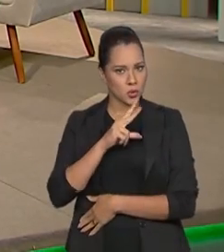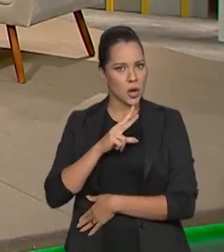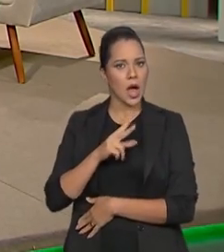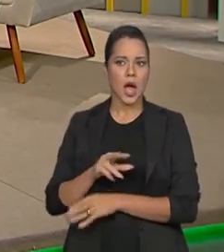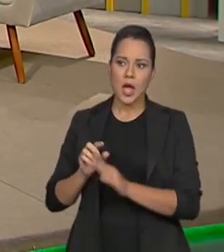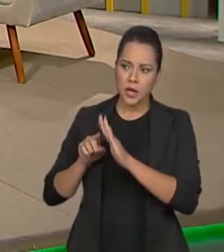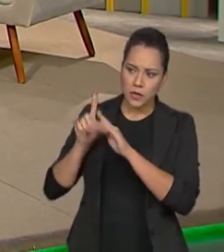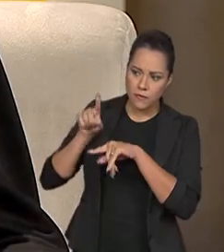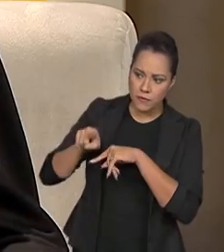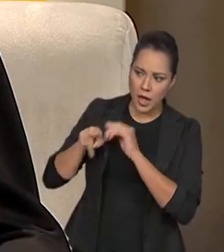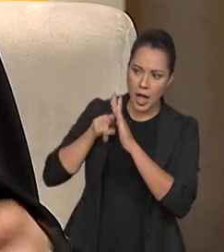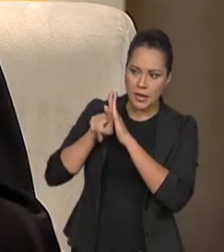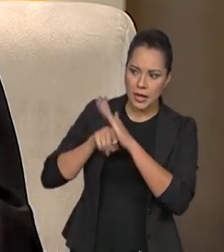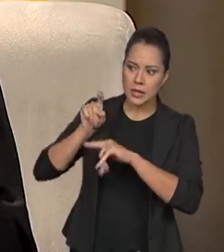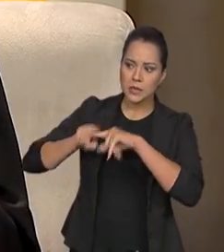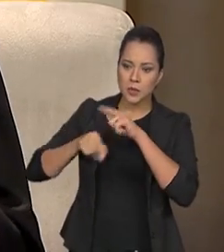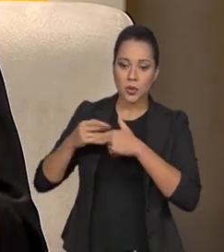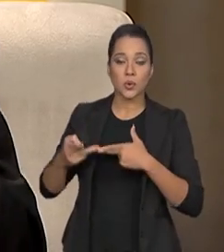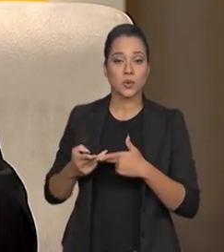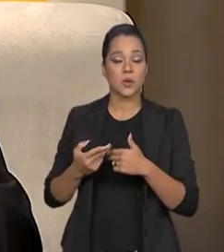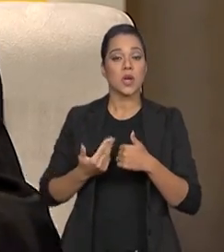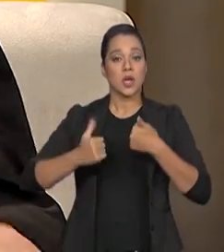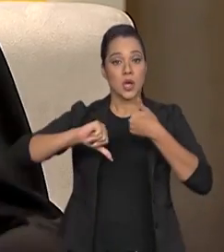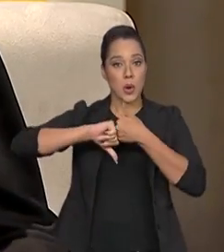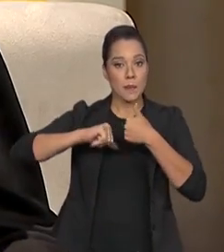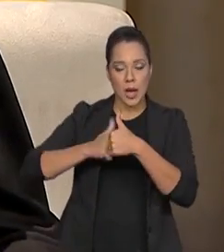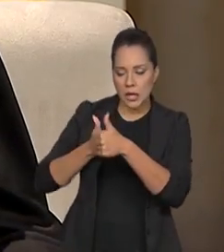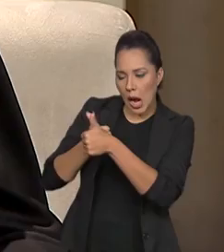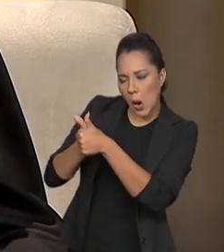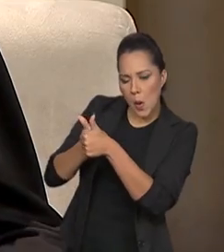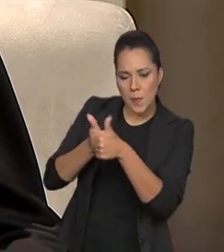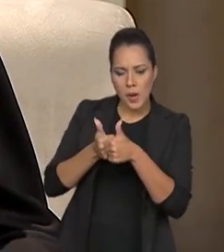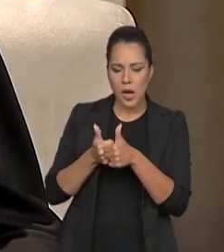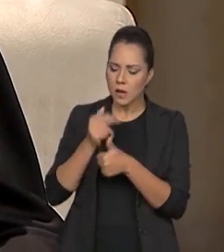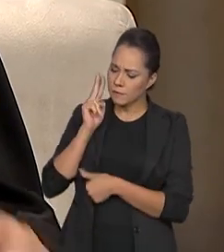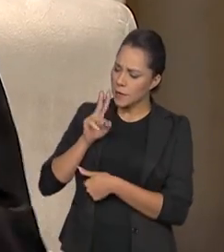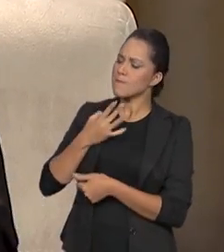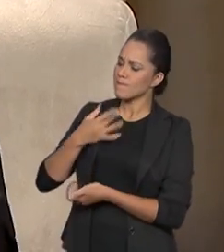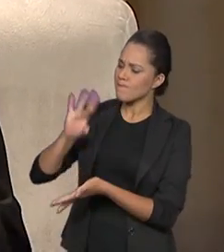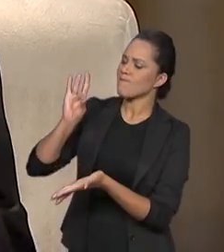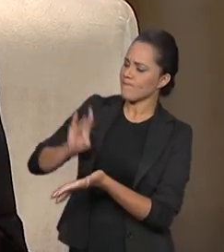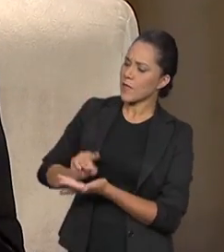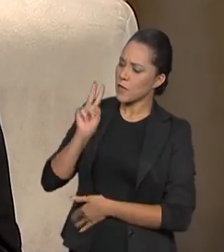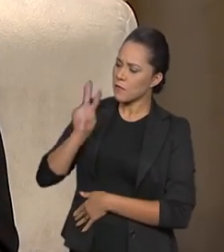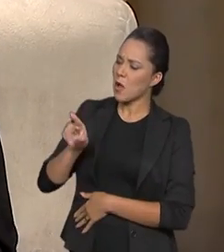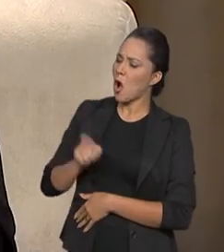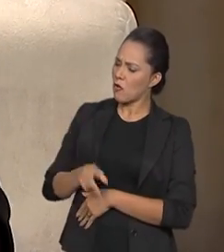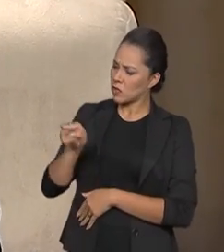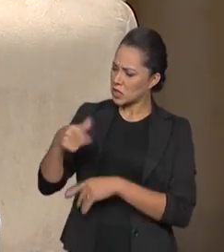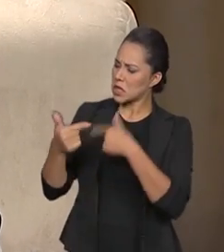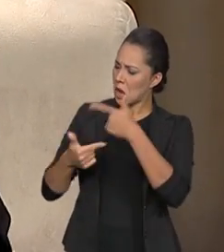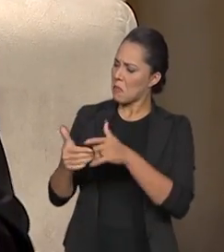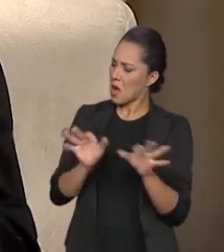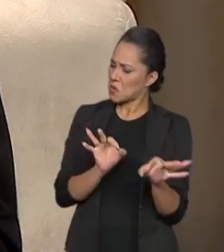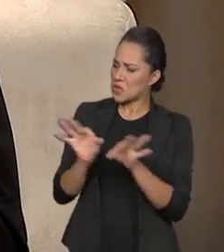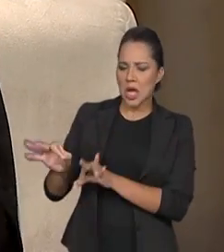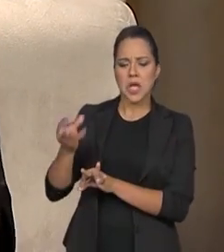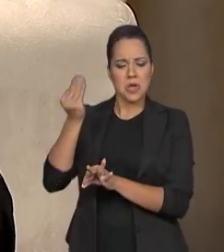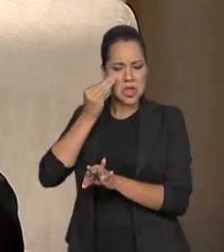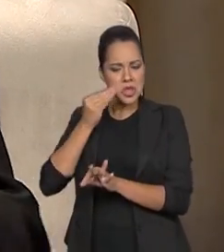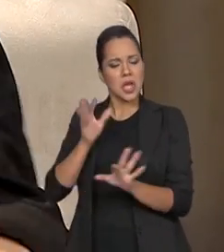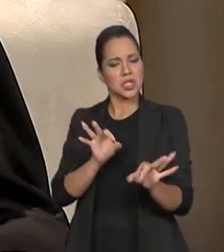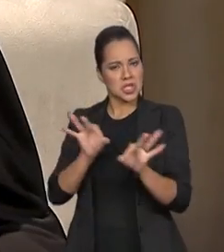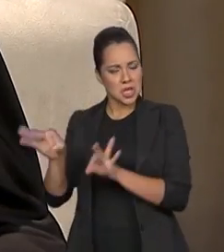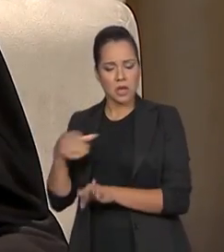a certificação de produtos e o Inmetro acompanha acredita essas organizações Verifica que ela tá fazendo direitinho que ela tá fazendo os testes